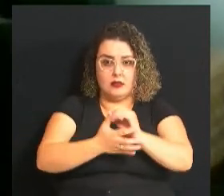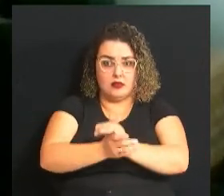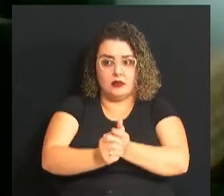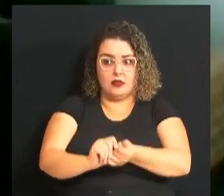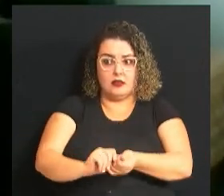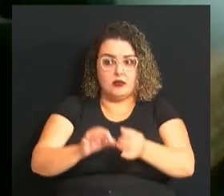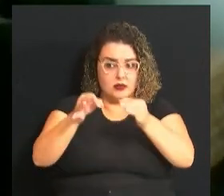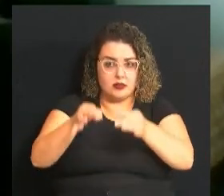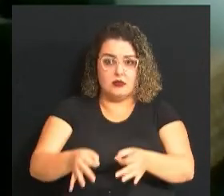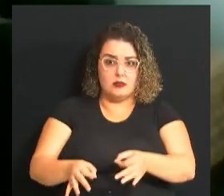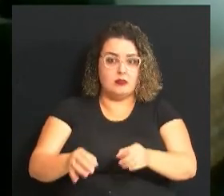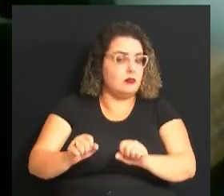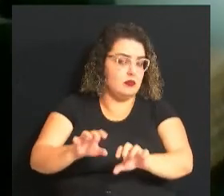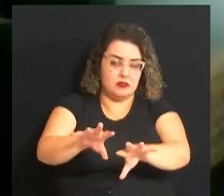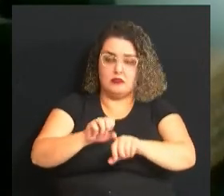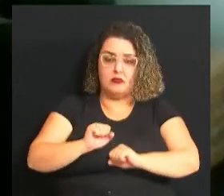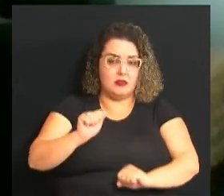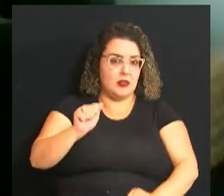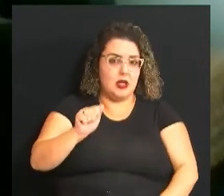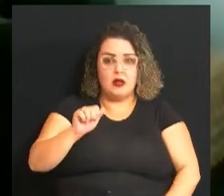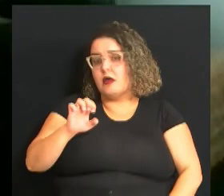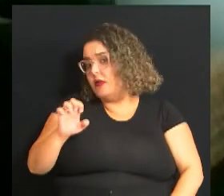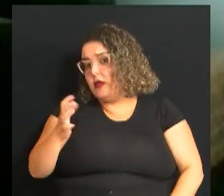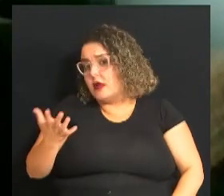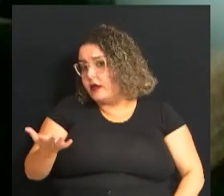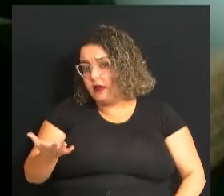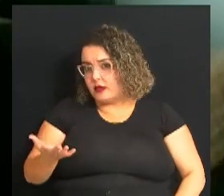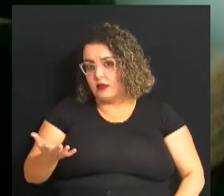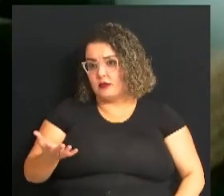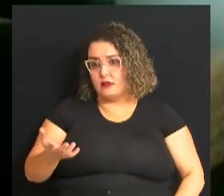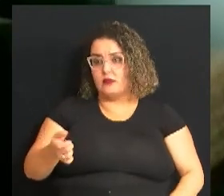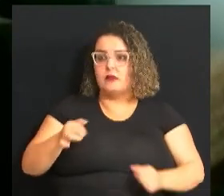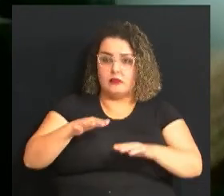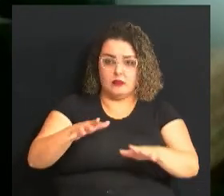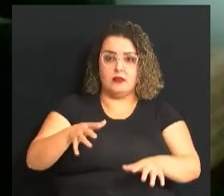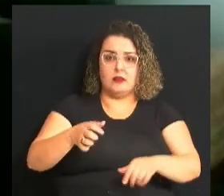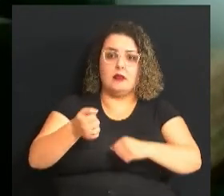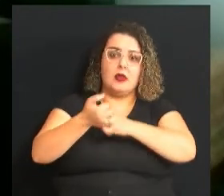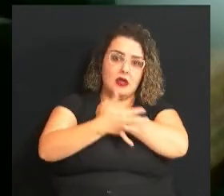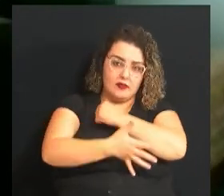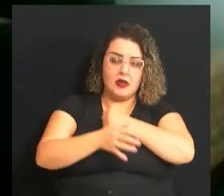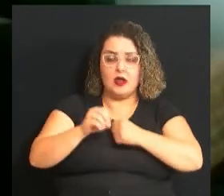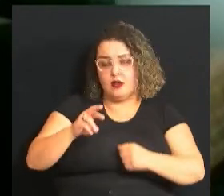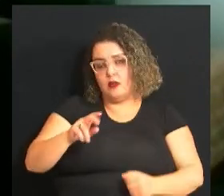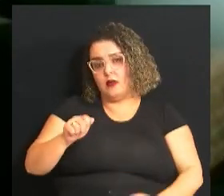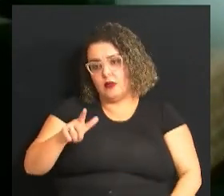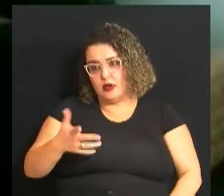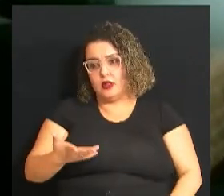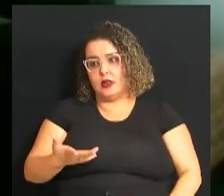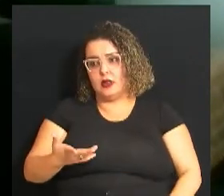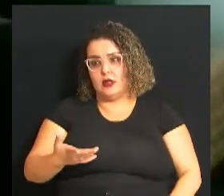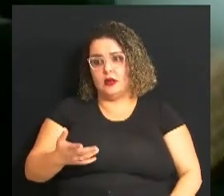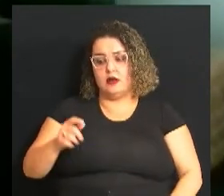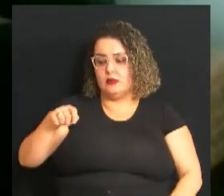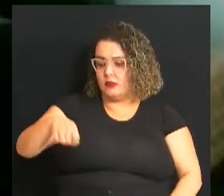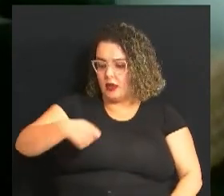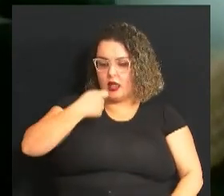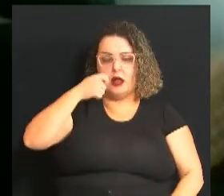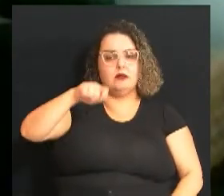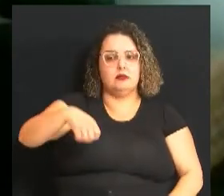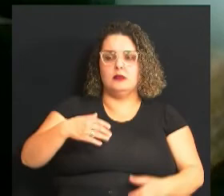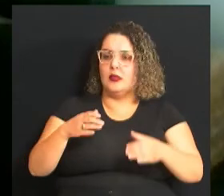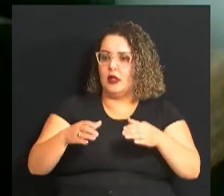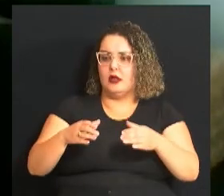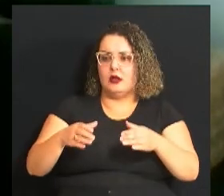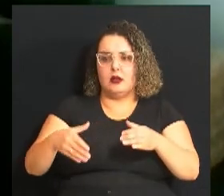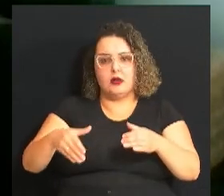uma hepatite A, uma hepatite E, porque a transmissão que a gente falou, fecal-oral, né? Usar mesmos talheres, mesmos pratos,